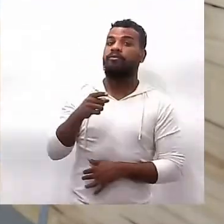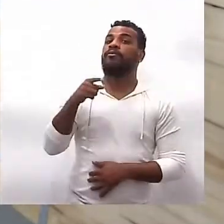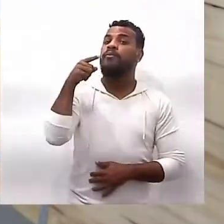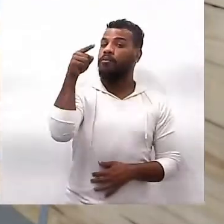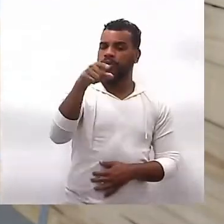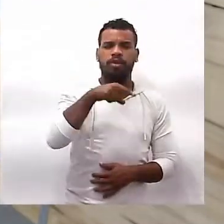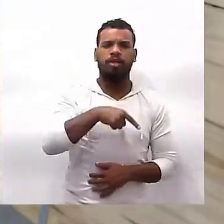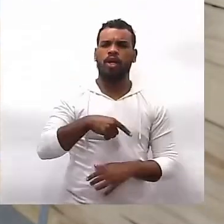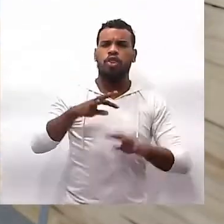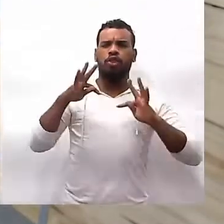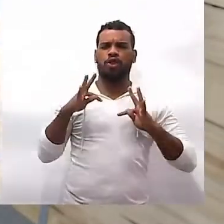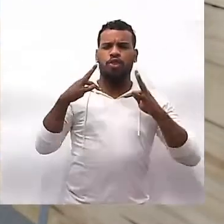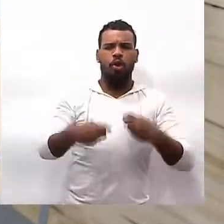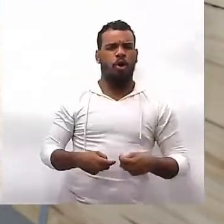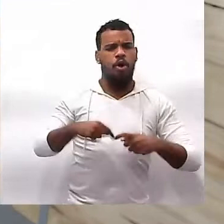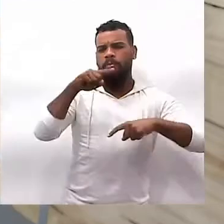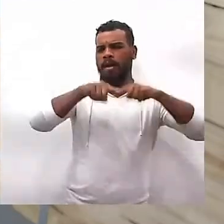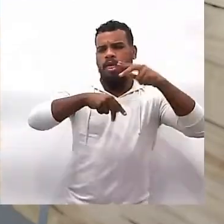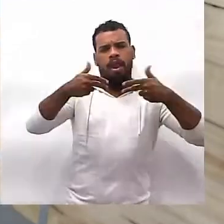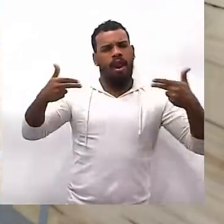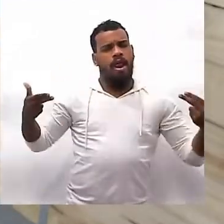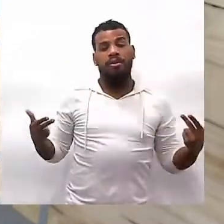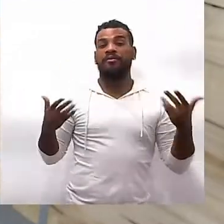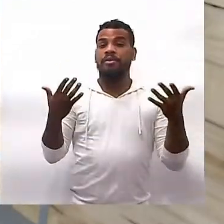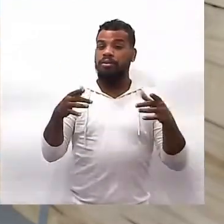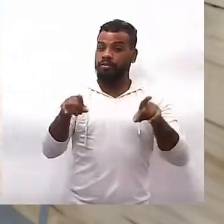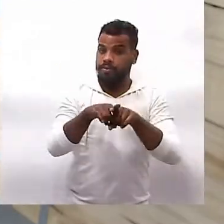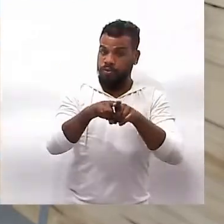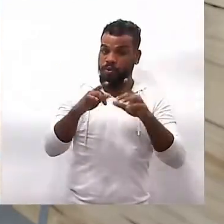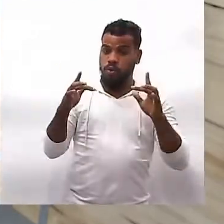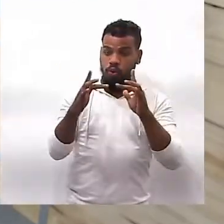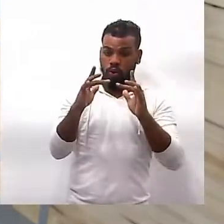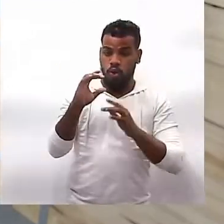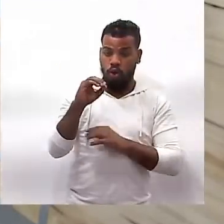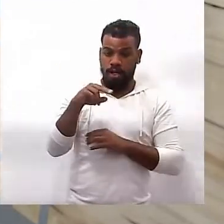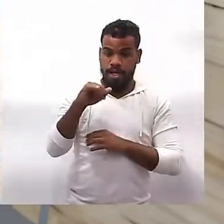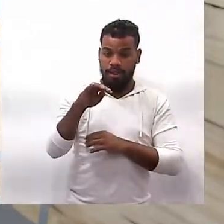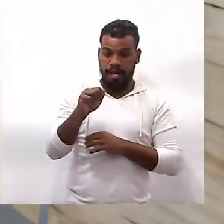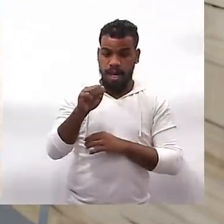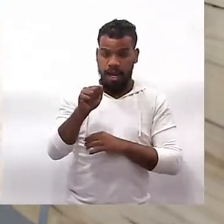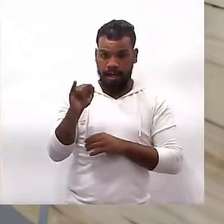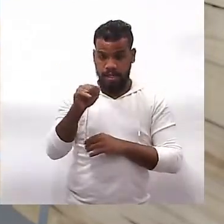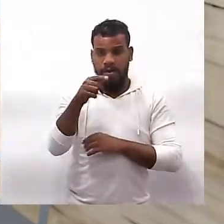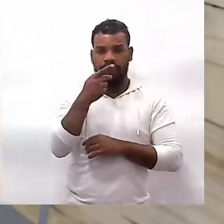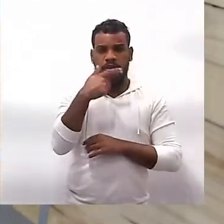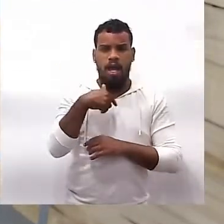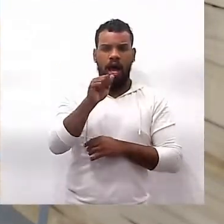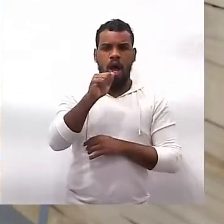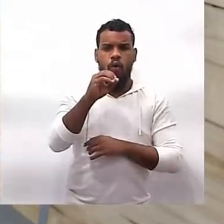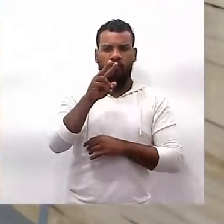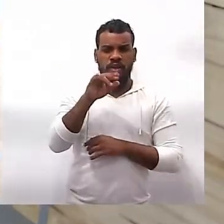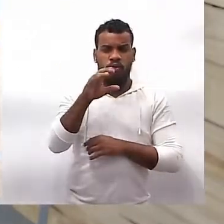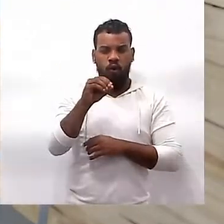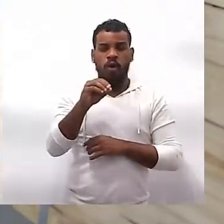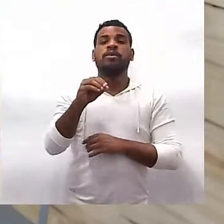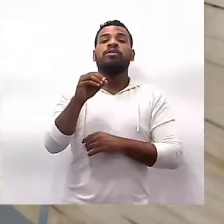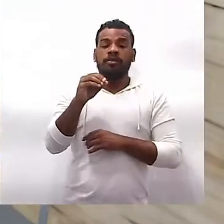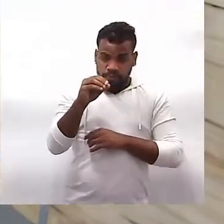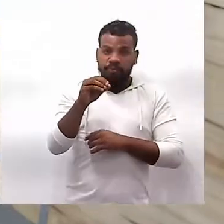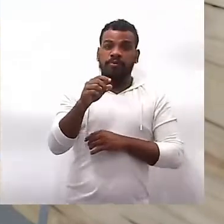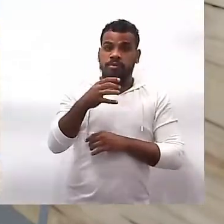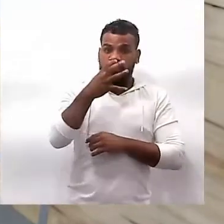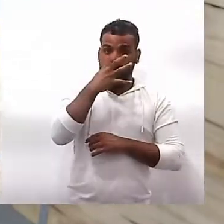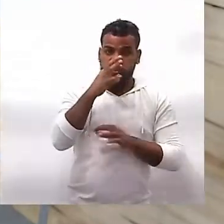têm todos os materiais do EducaPE e pelo Conecta Aí você consegue falar comigo aqui ao vivo, tá? E você consegue